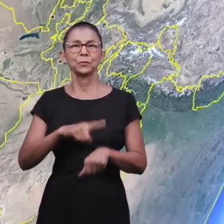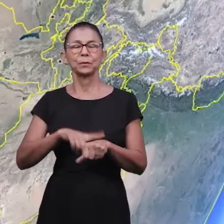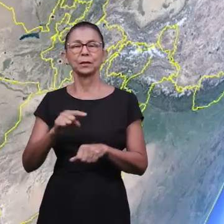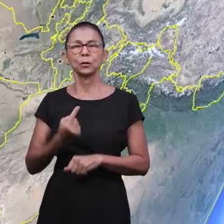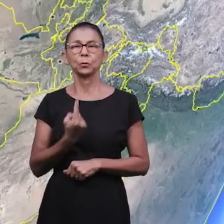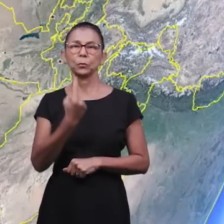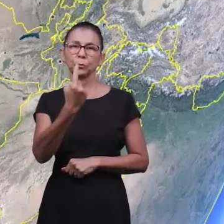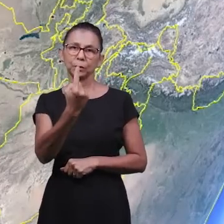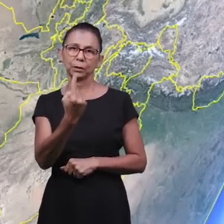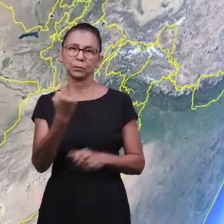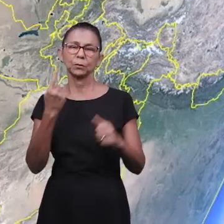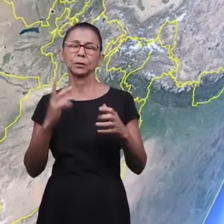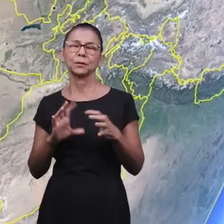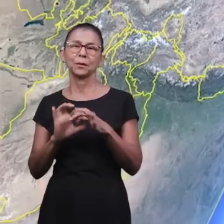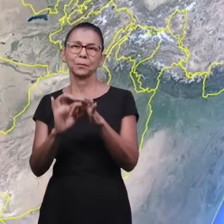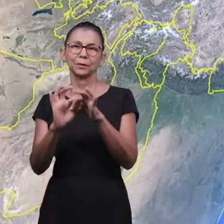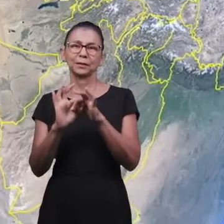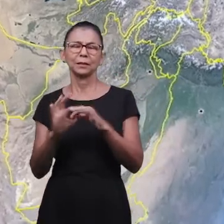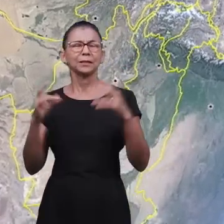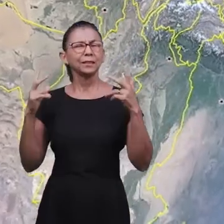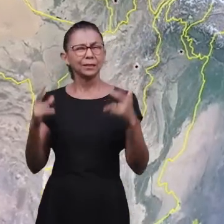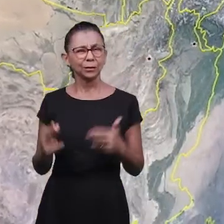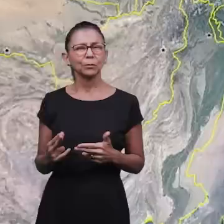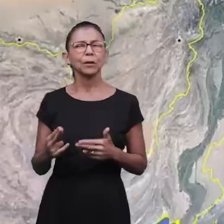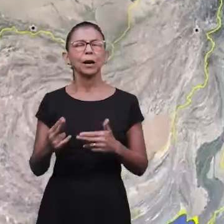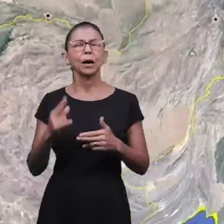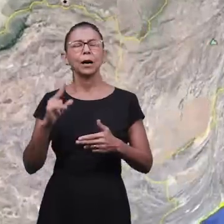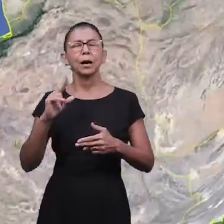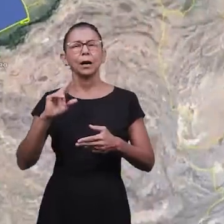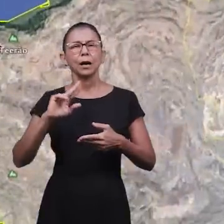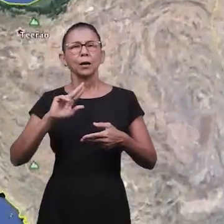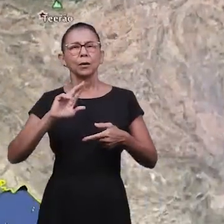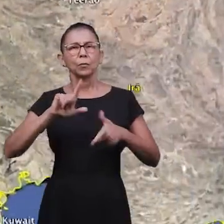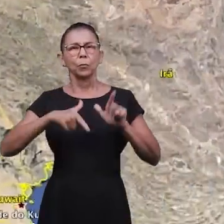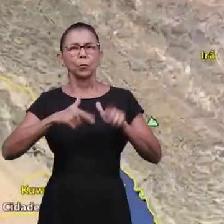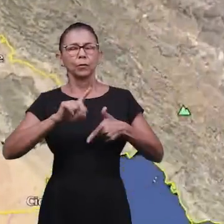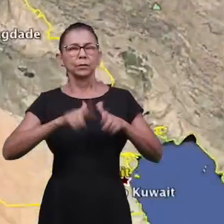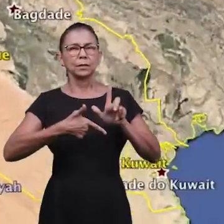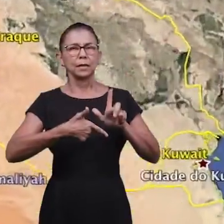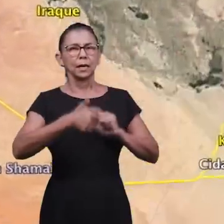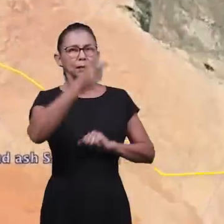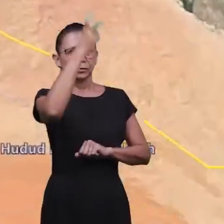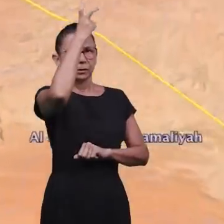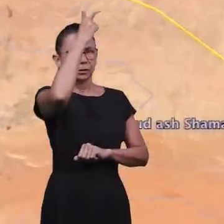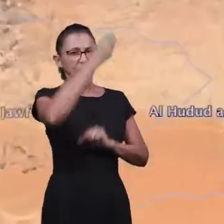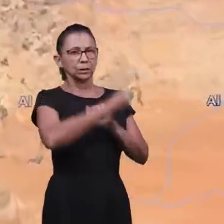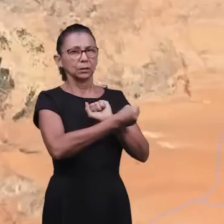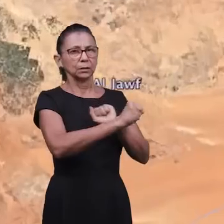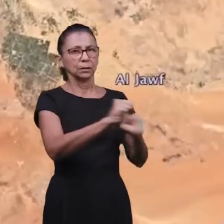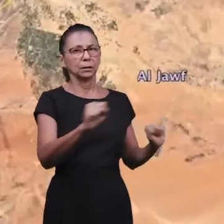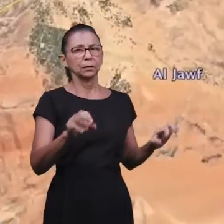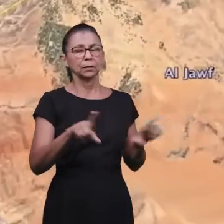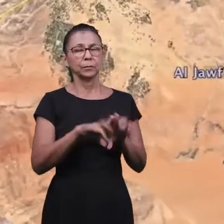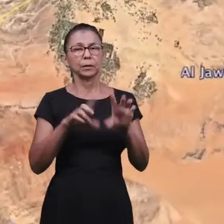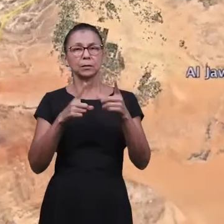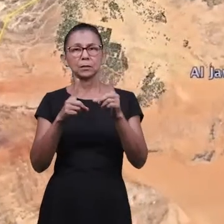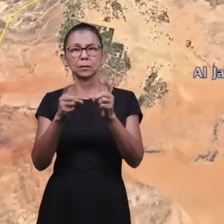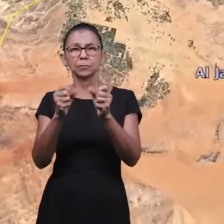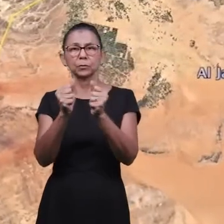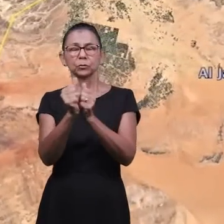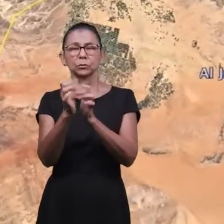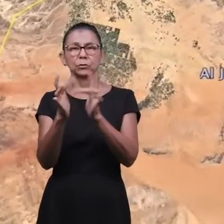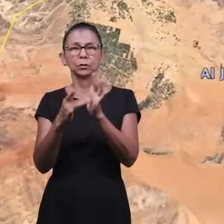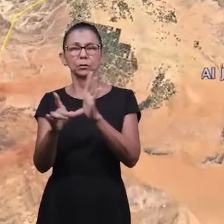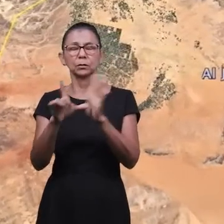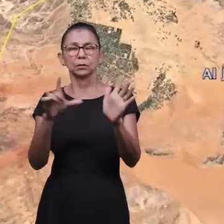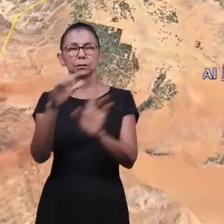um momento de unidade e comunhão, como viveram os hebreus na saída do Egito e os discípulos com o Senhor Jesus